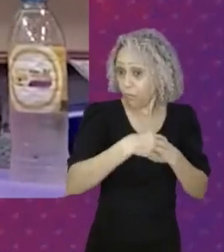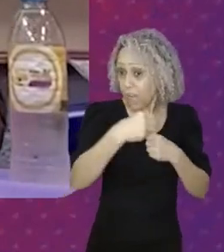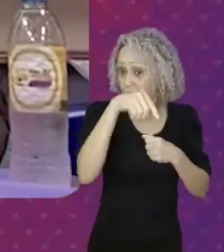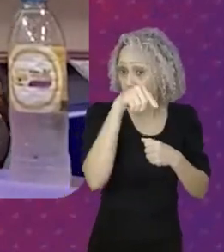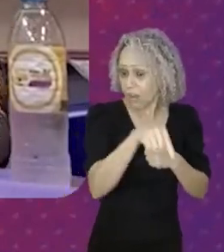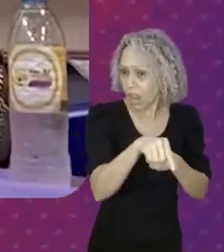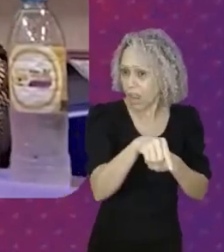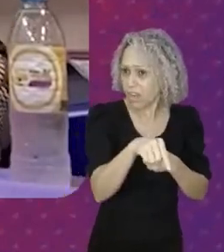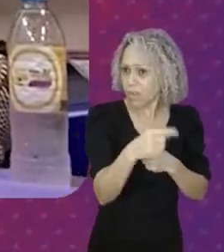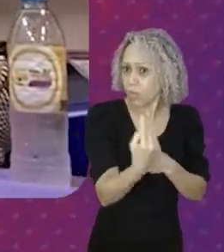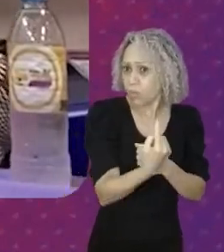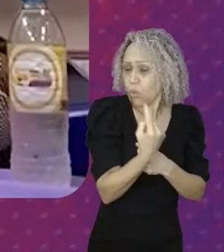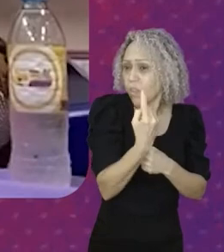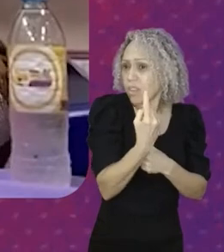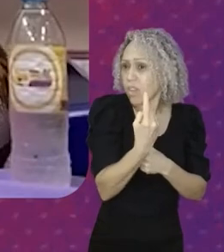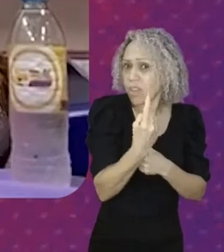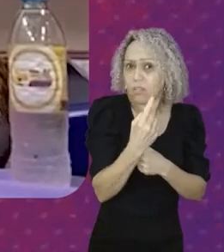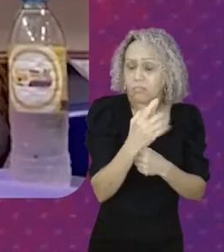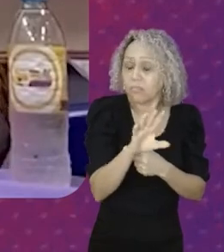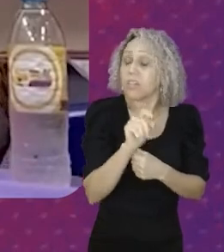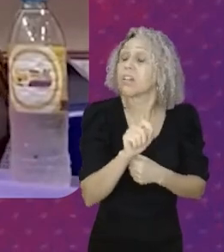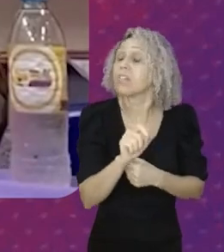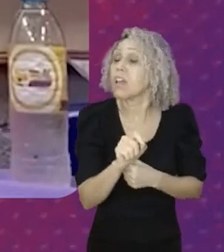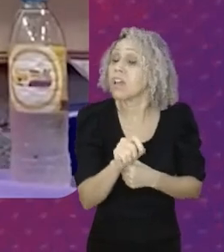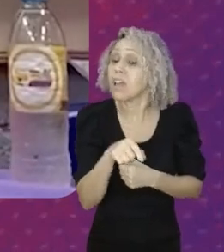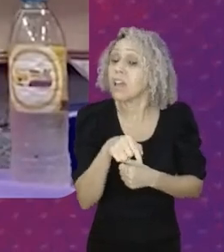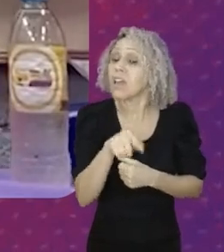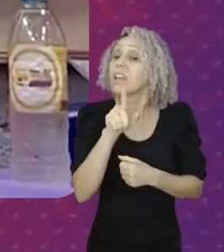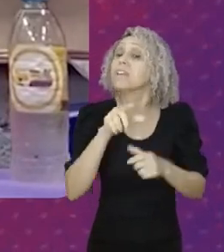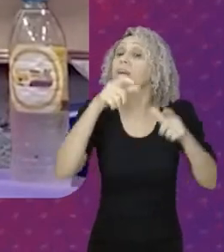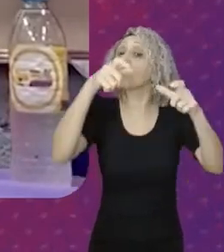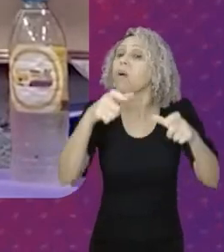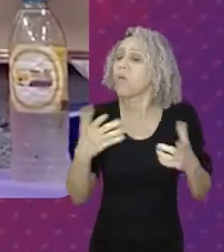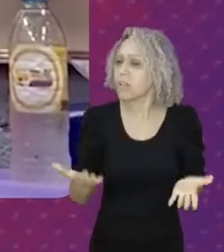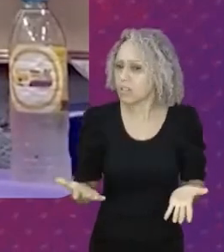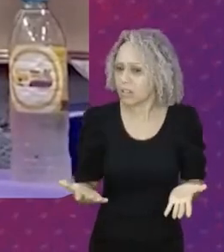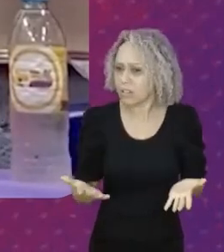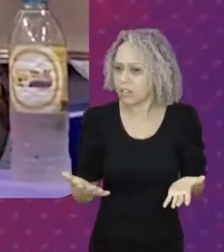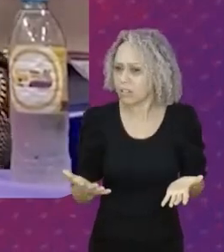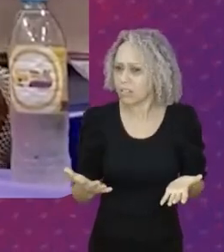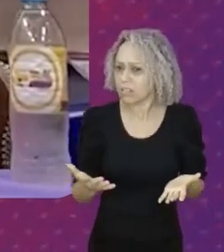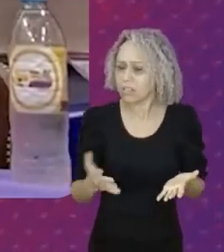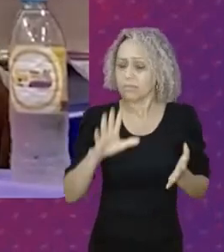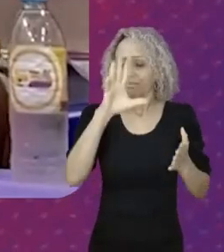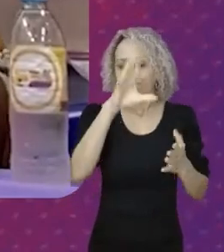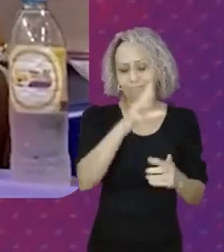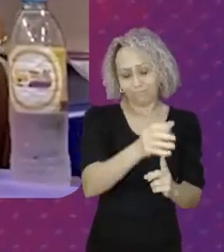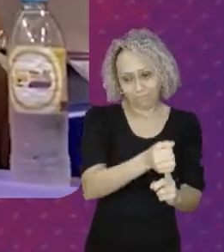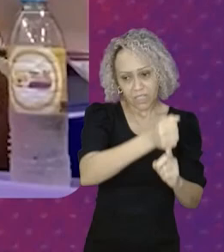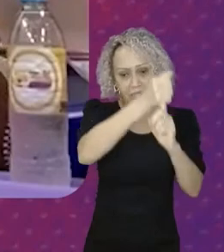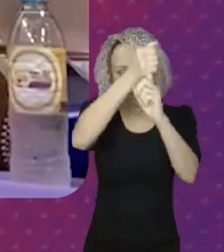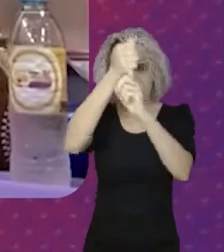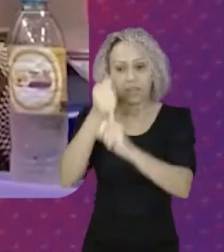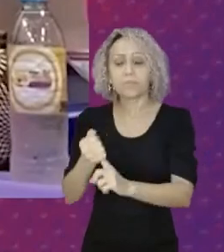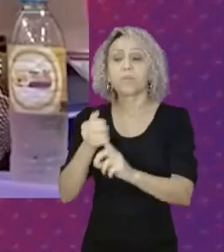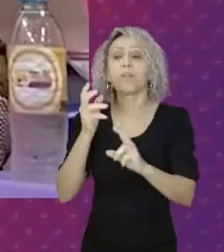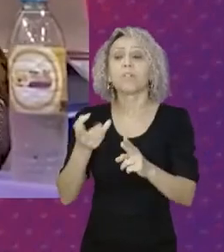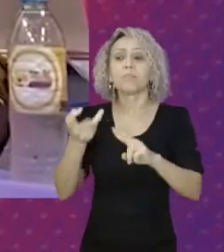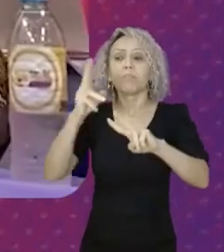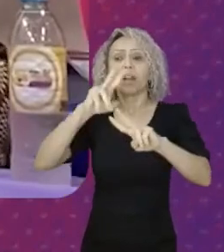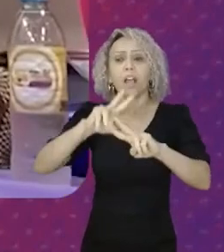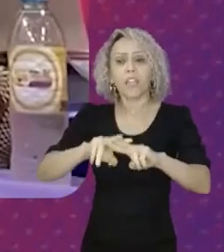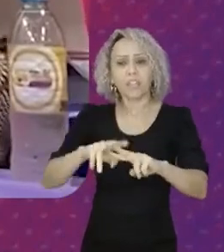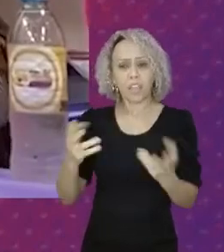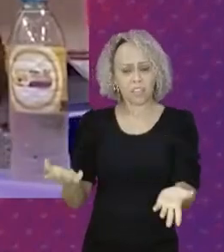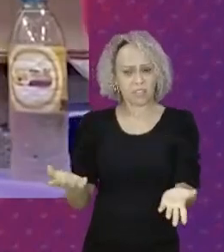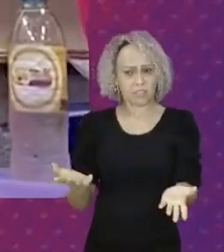de criança que não fosse sob a ideia de que essa criança cometeu algum ato infracional, que essa ideia